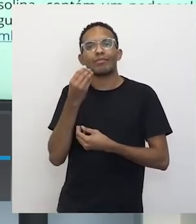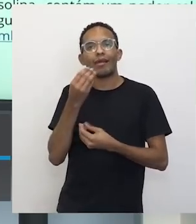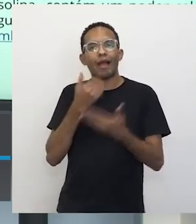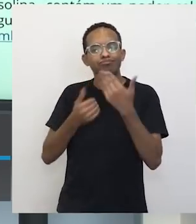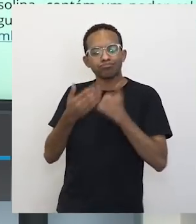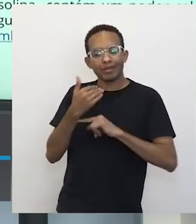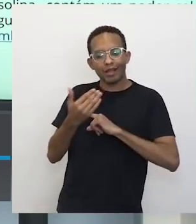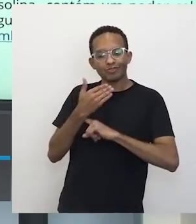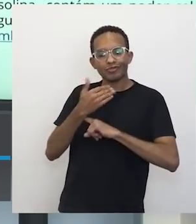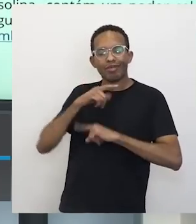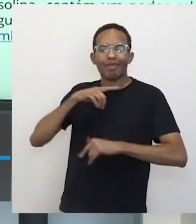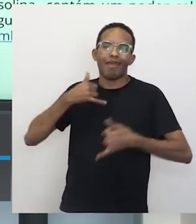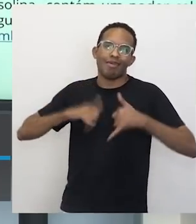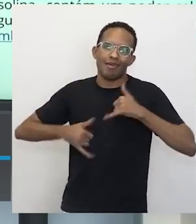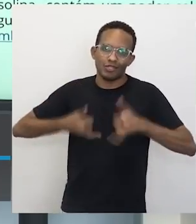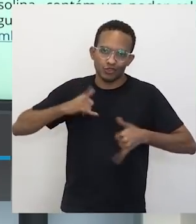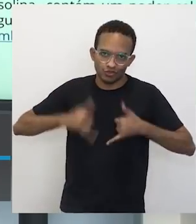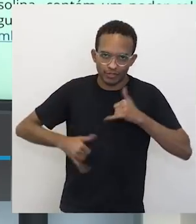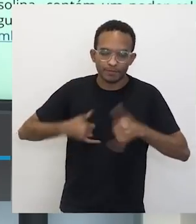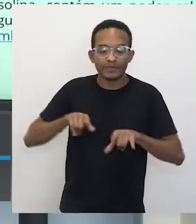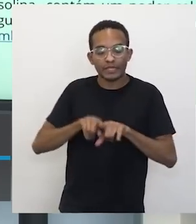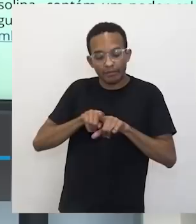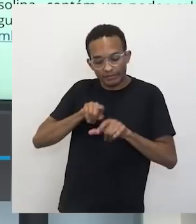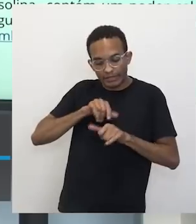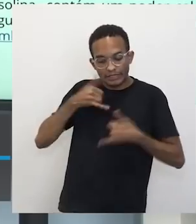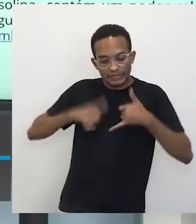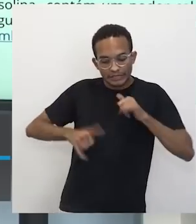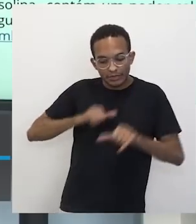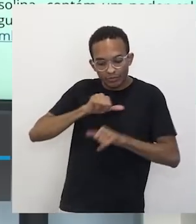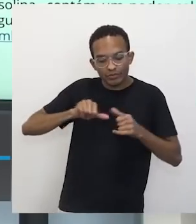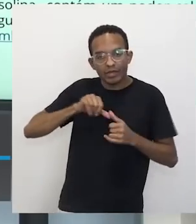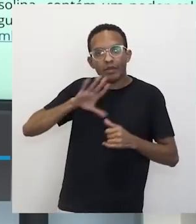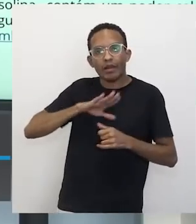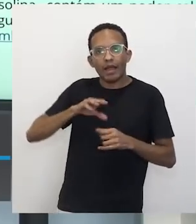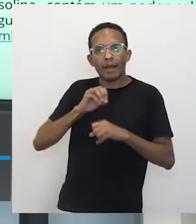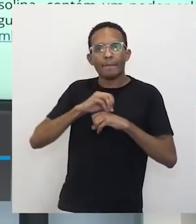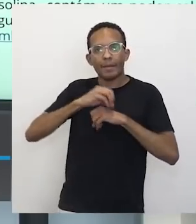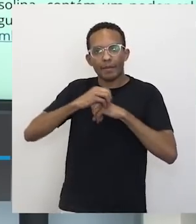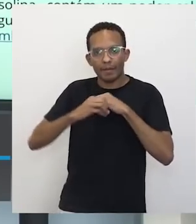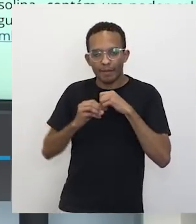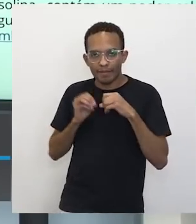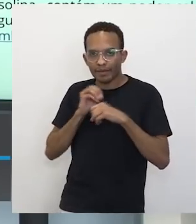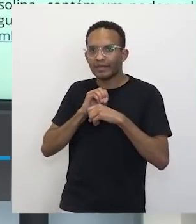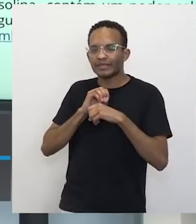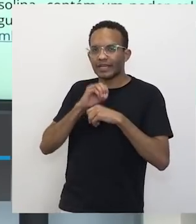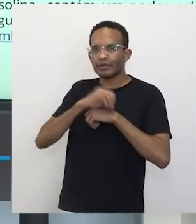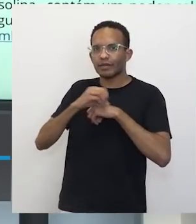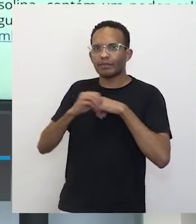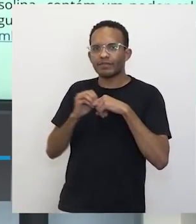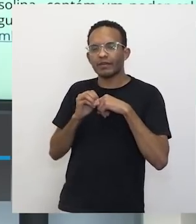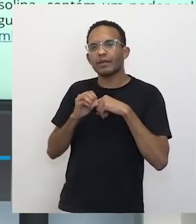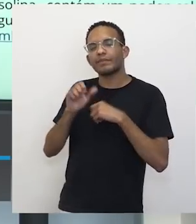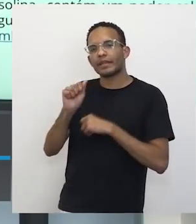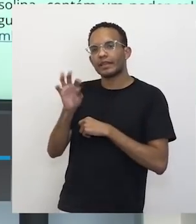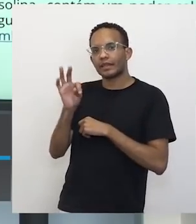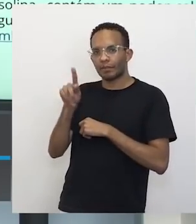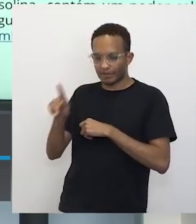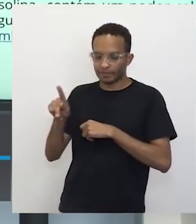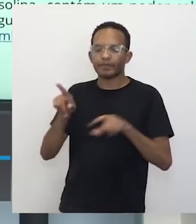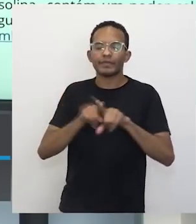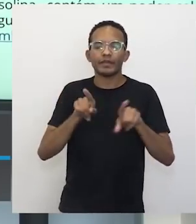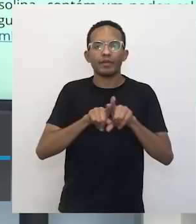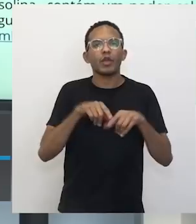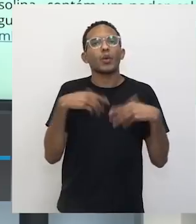de energia. E essa energia é transformada para a célula em ATP. Então, o poder calorífico, na verdade,